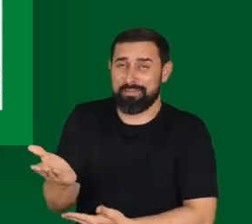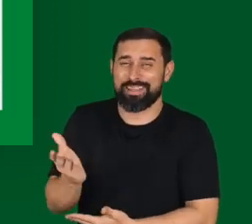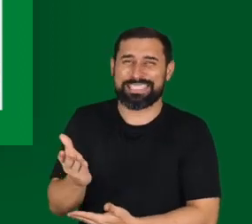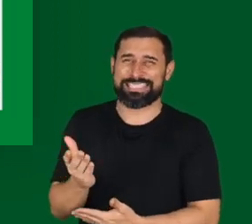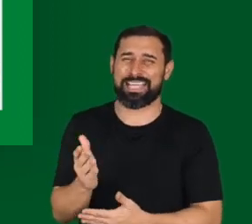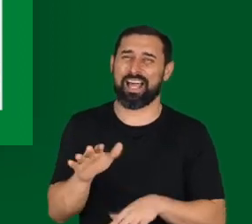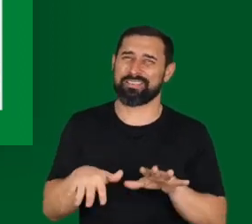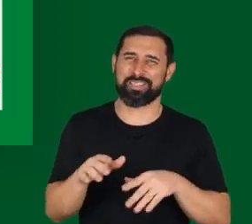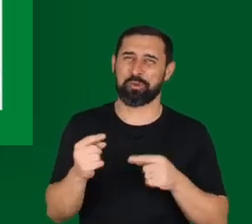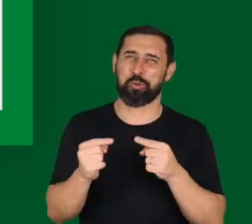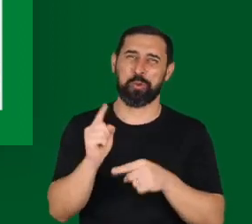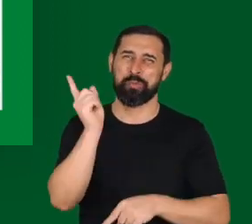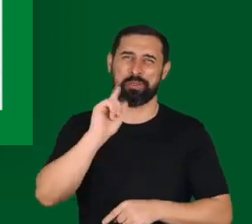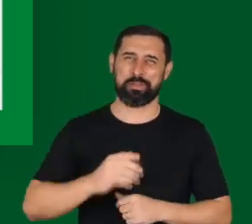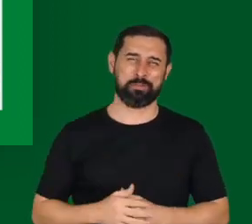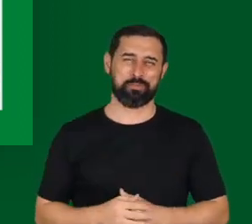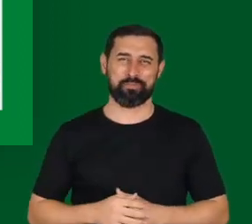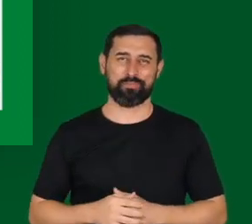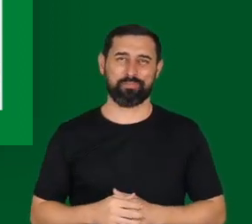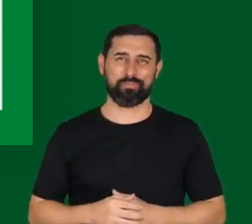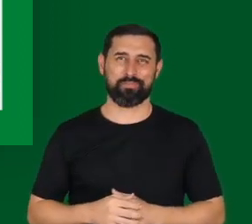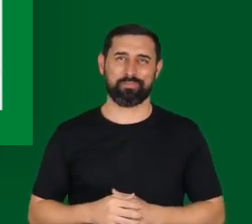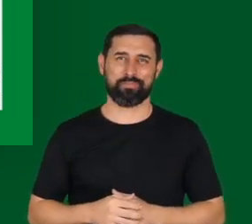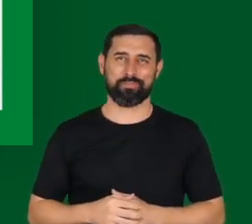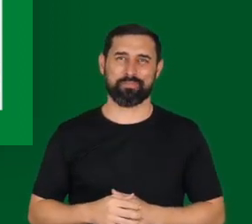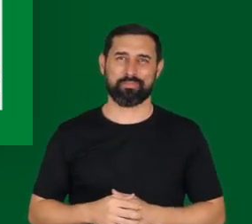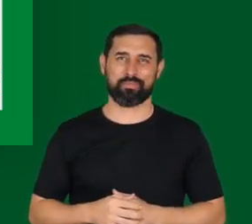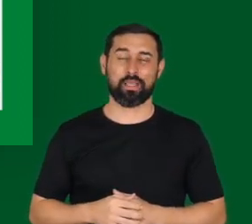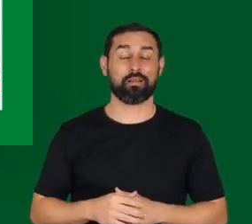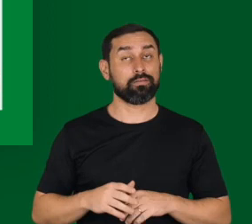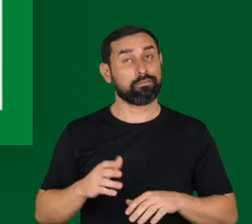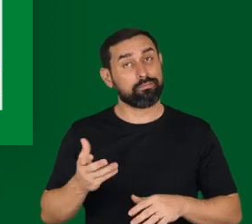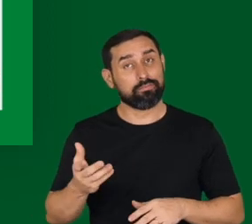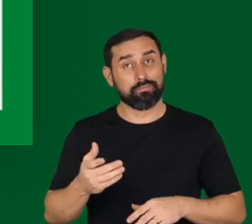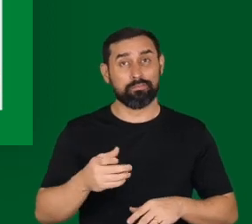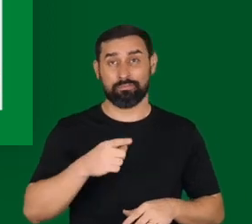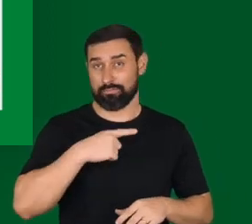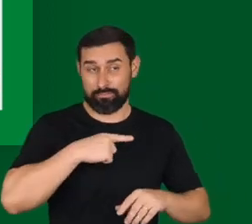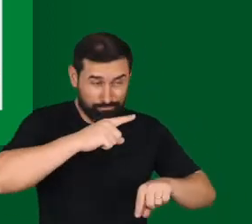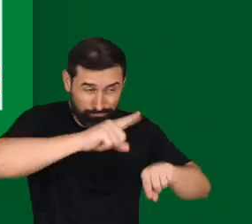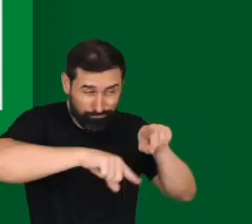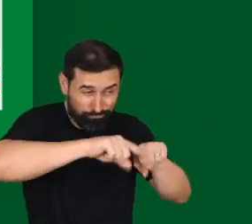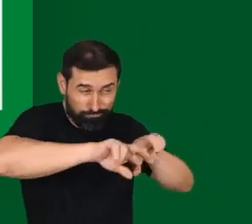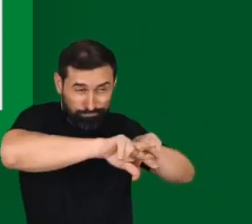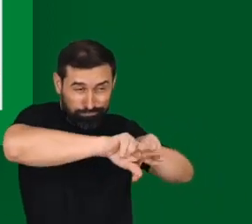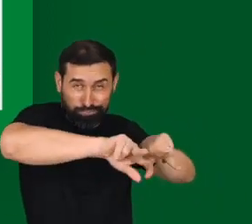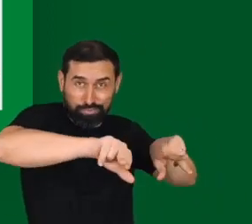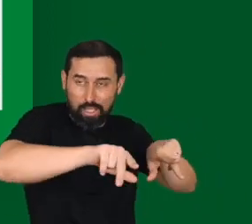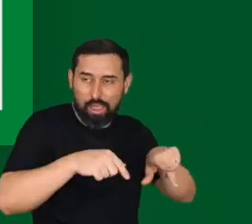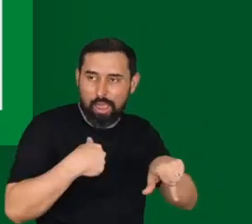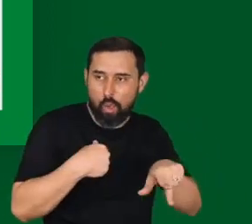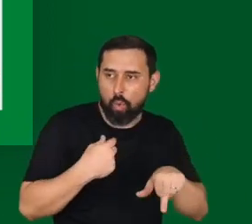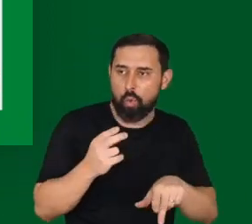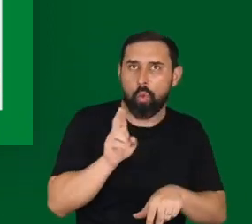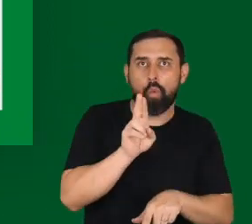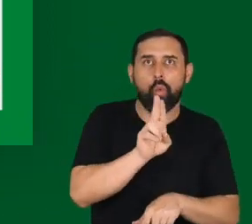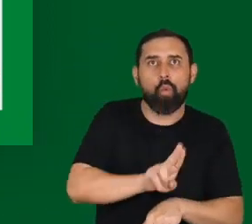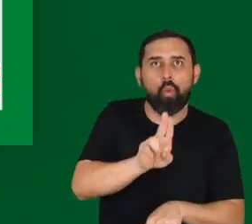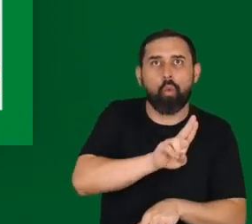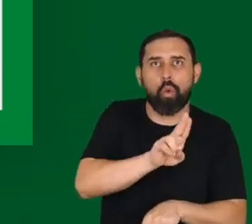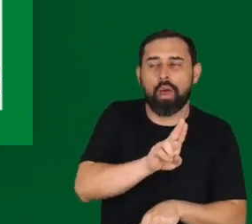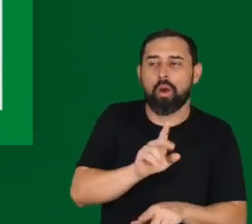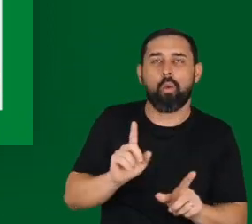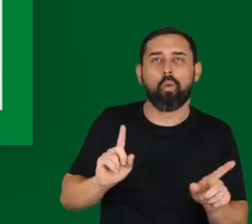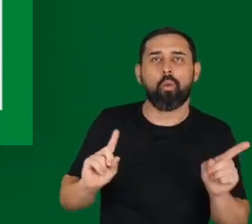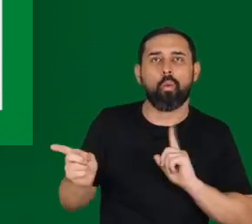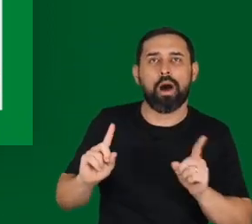menores. E o PHTLS, ele traz até essa questão aí, né, de quais dispositivos que a gente pode utilizar para